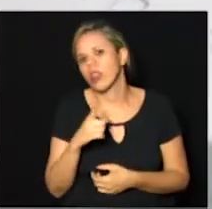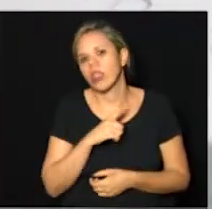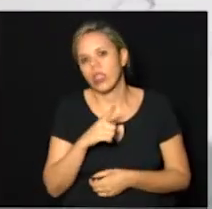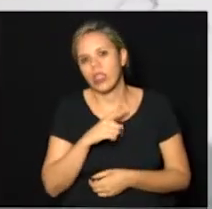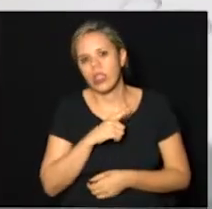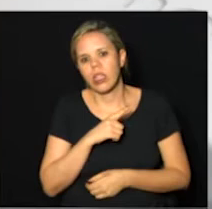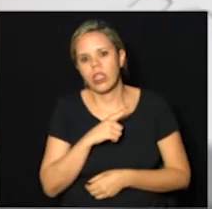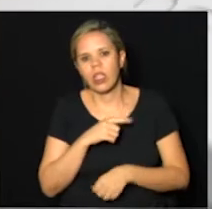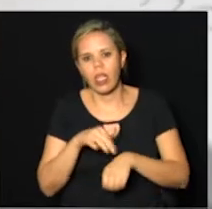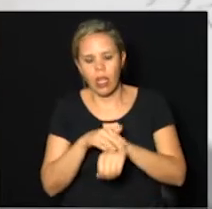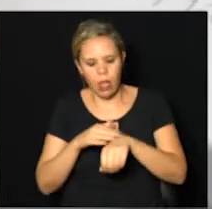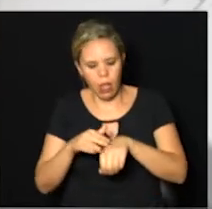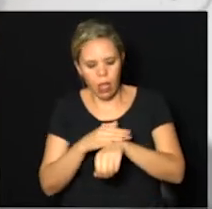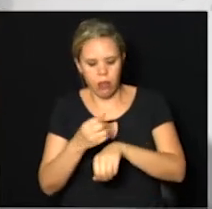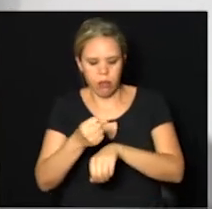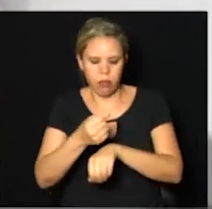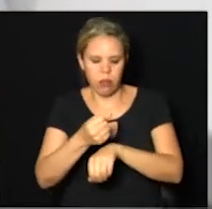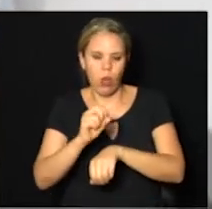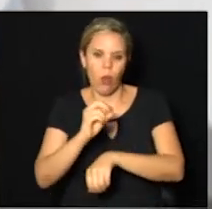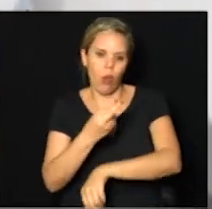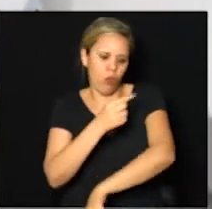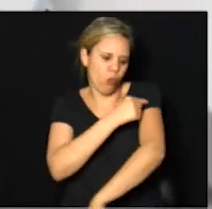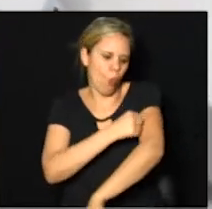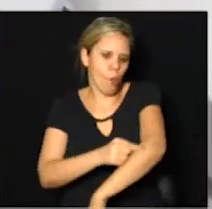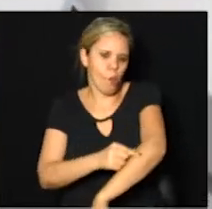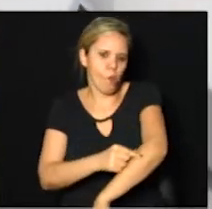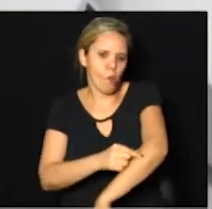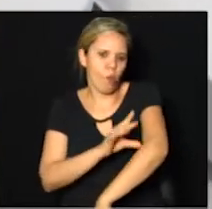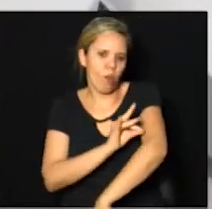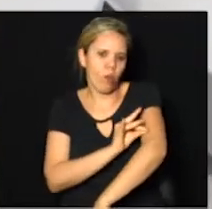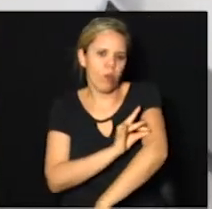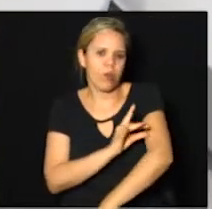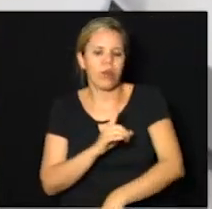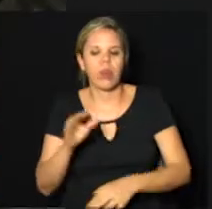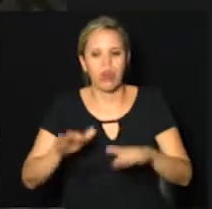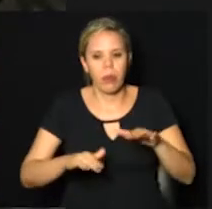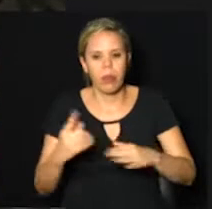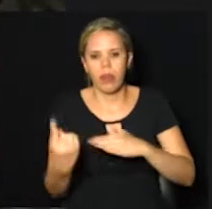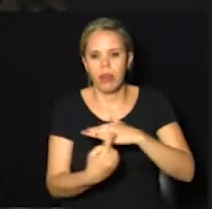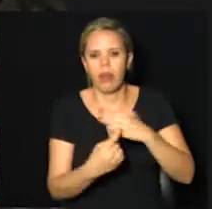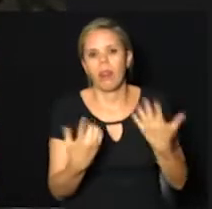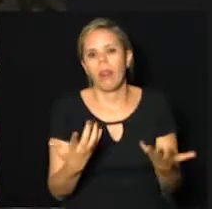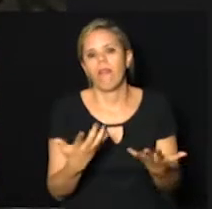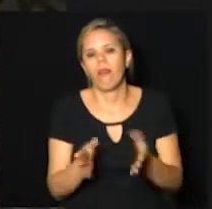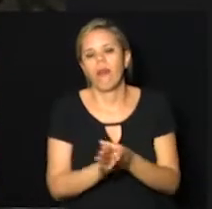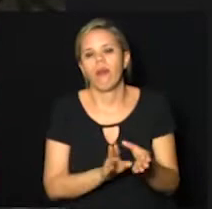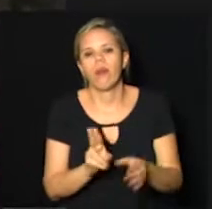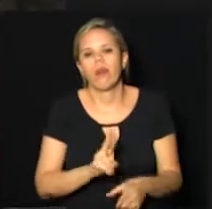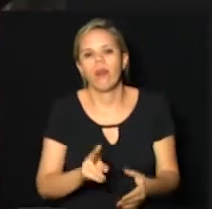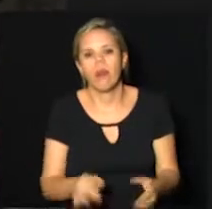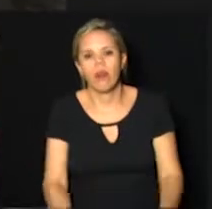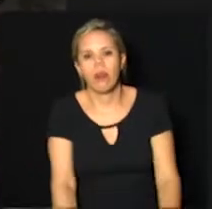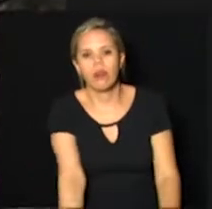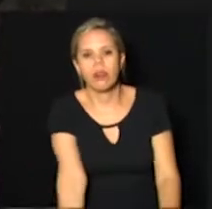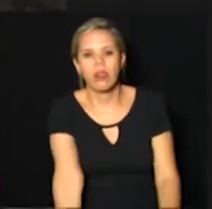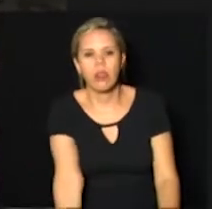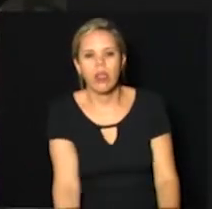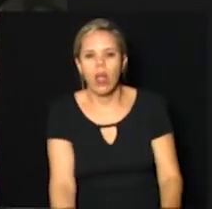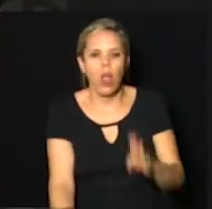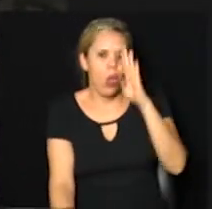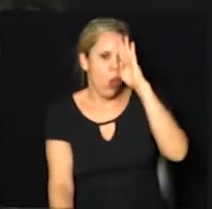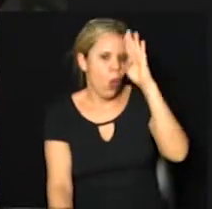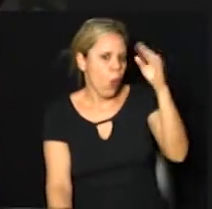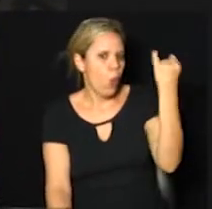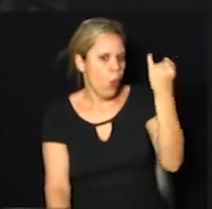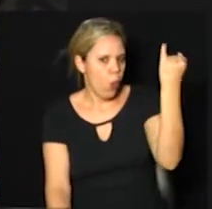tem gel, tem adesivo. Então, de acordo com a paciente, a gente indica um ou outro. Mas sabe, André, eu acho que o principal